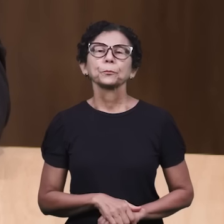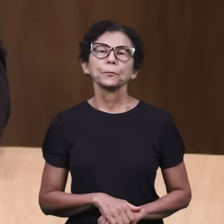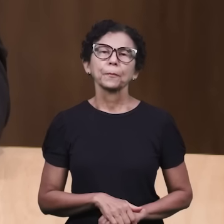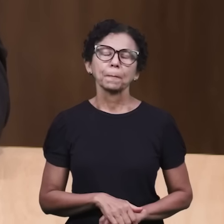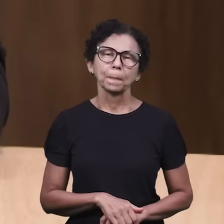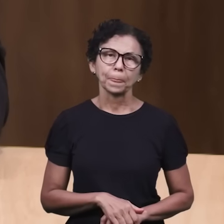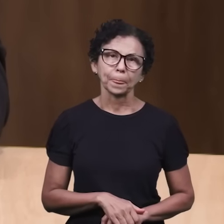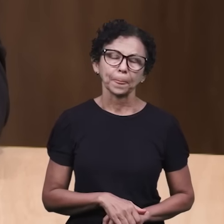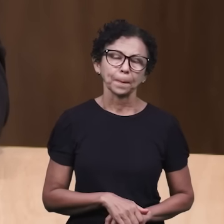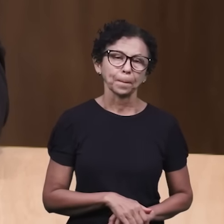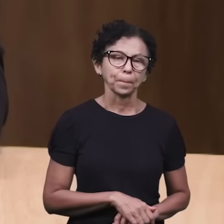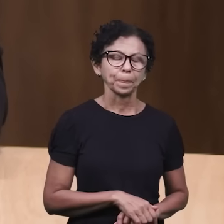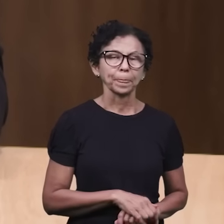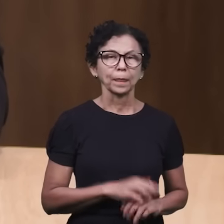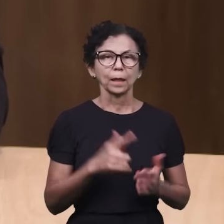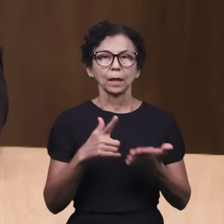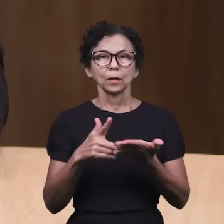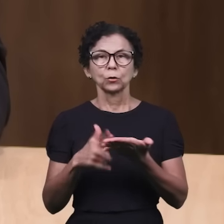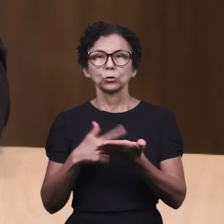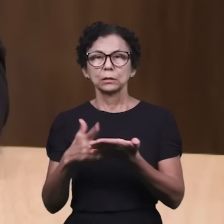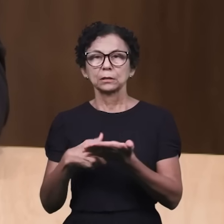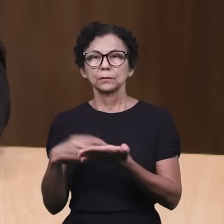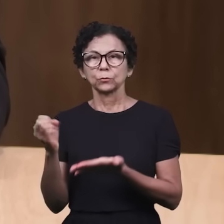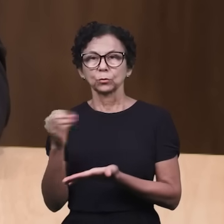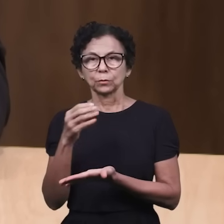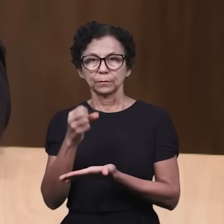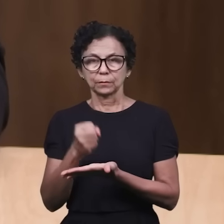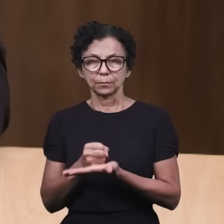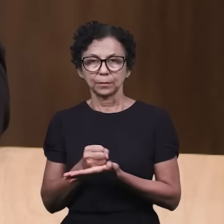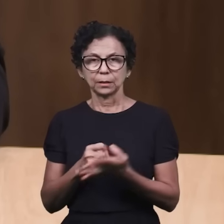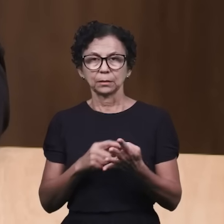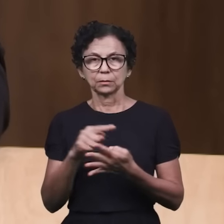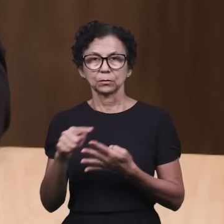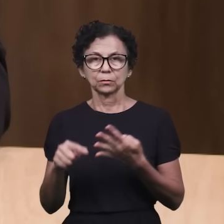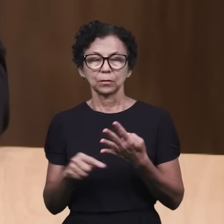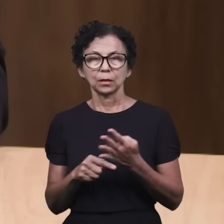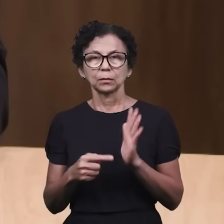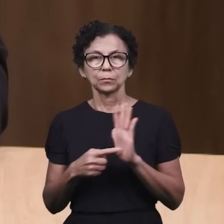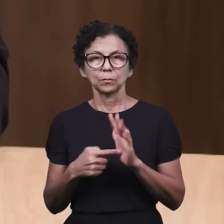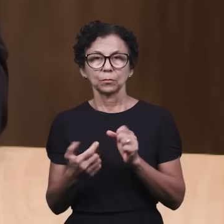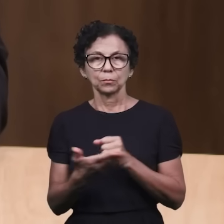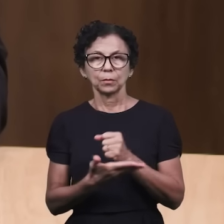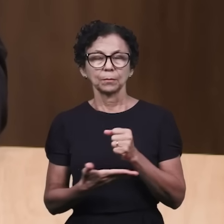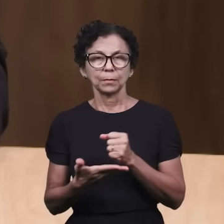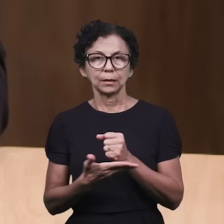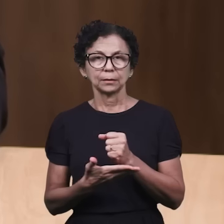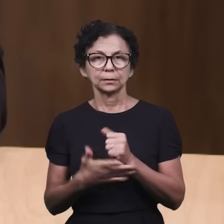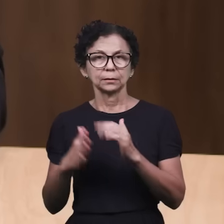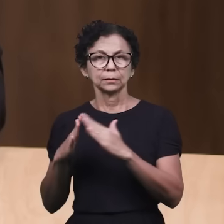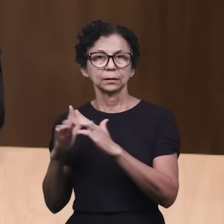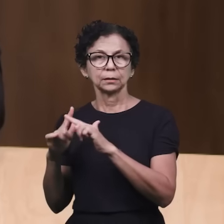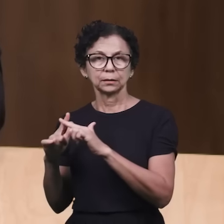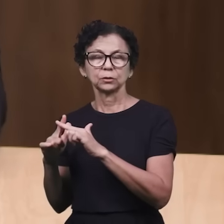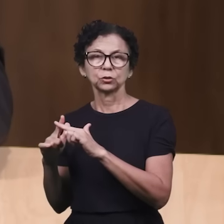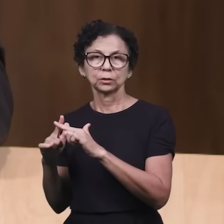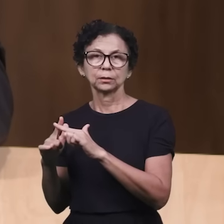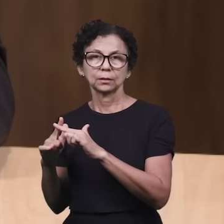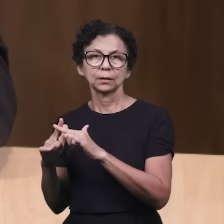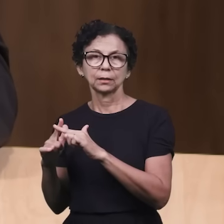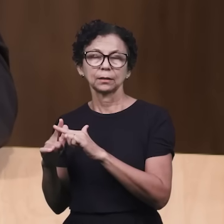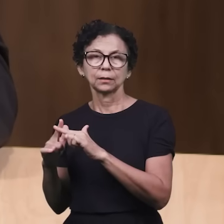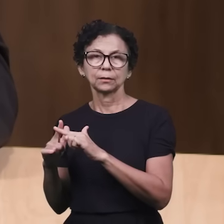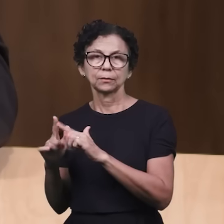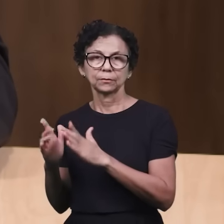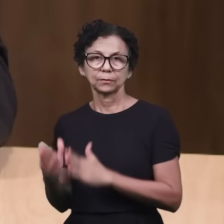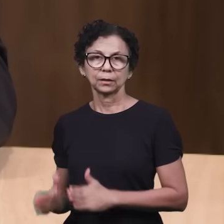a biografia de Jesus é a base da igreja, né? É o fundamento. E ele ensina muito sobre o batismo ali,